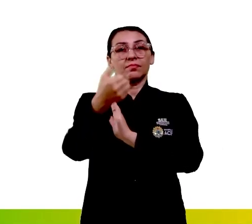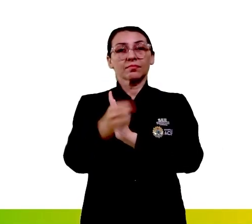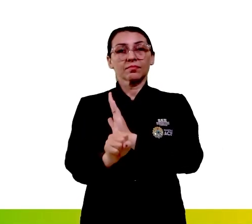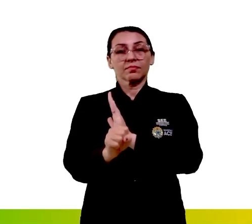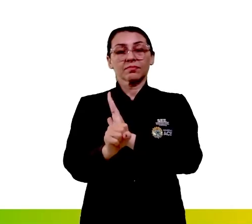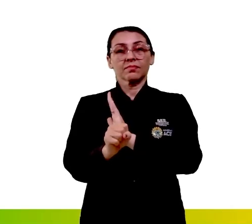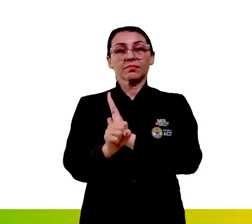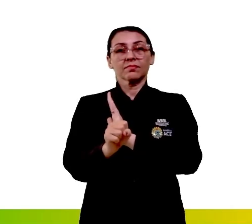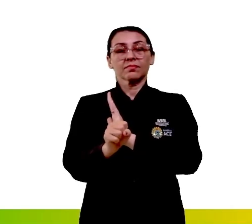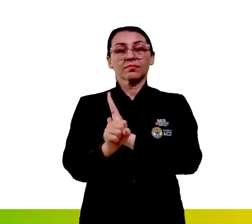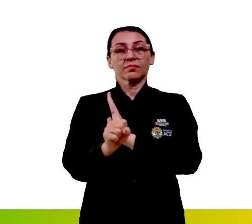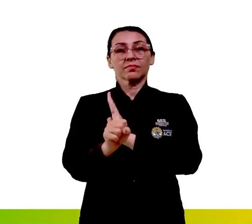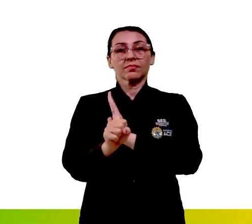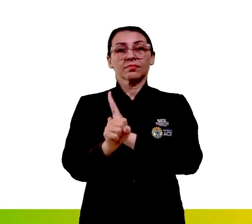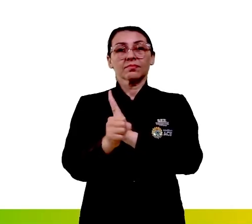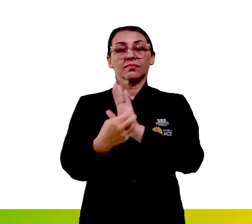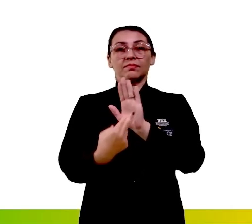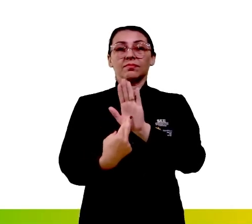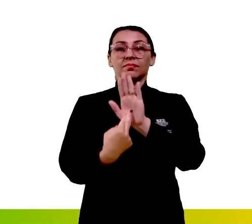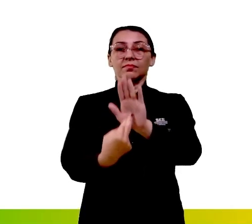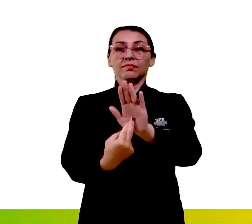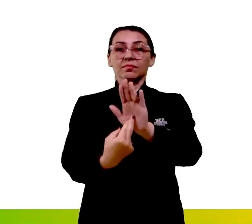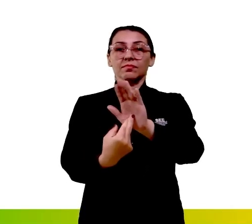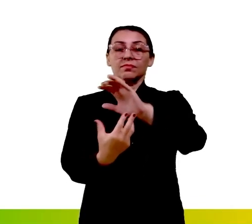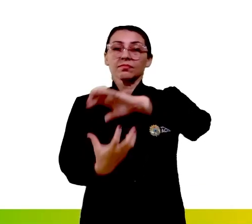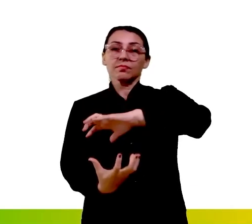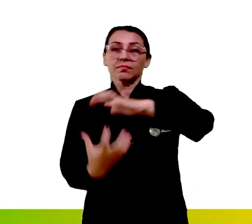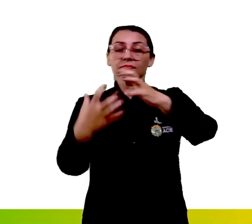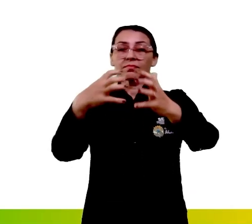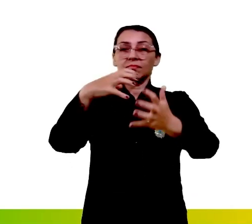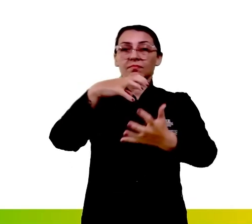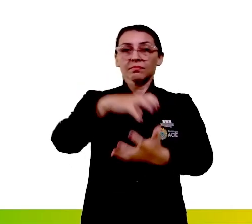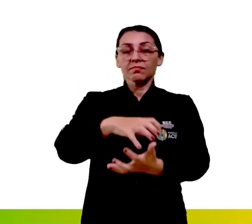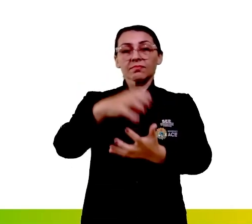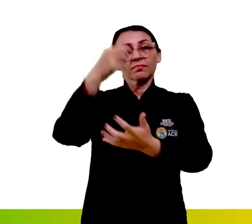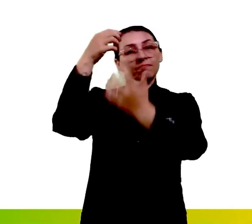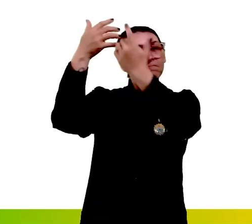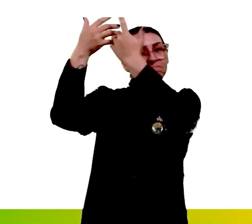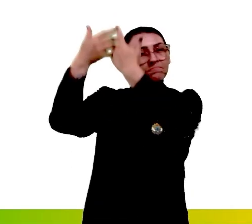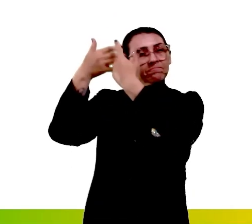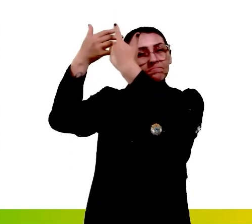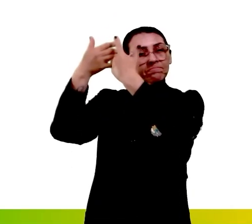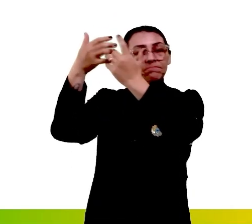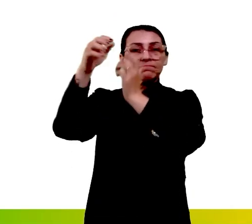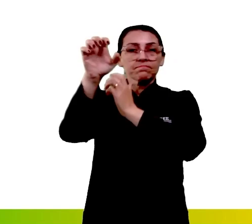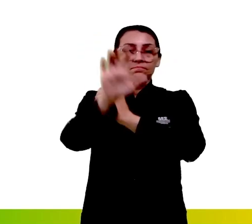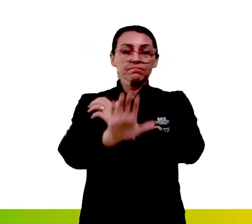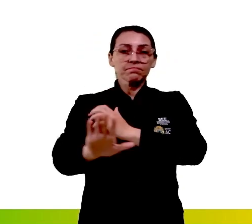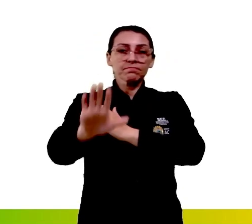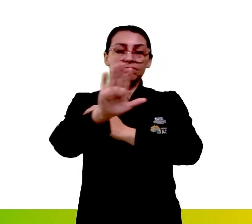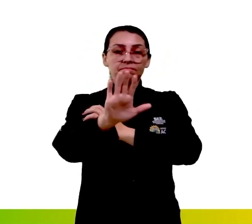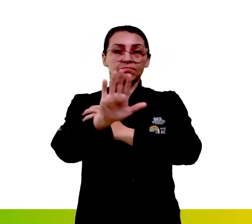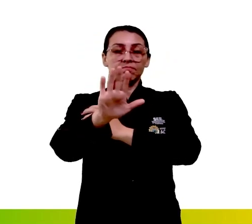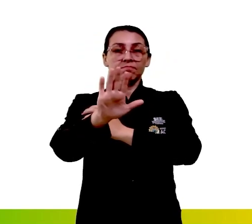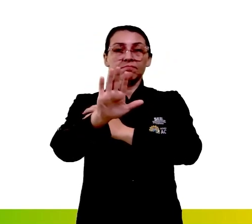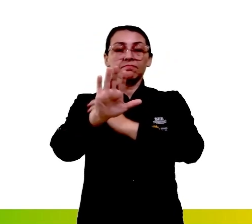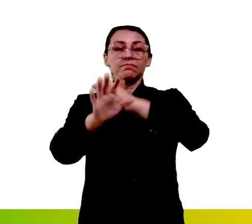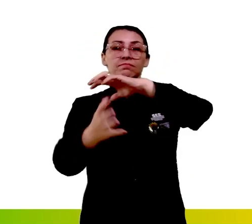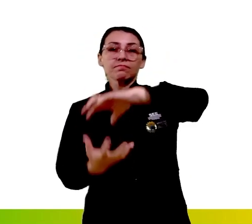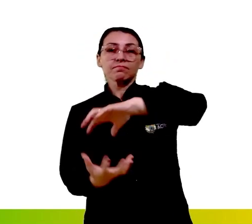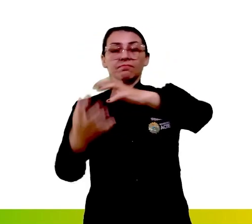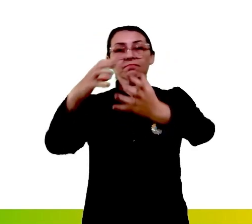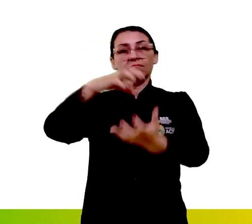XVIII, representou uma mudança radical no pensamento europeu, marcando a transição